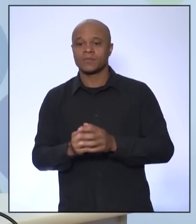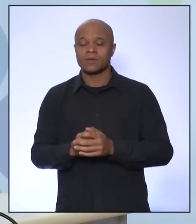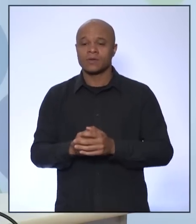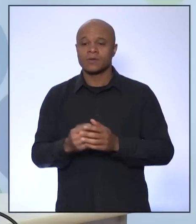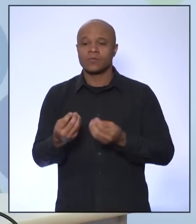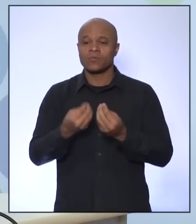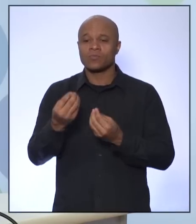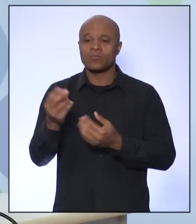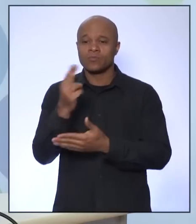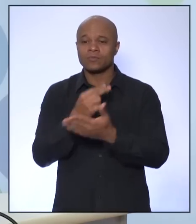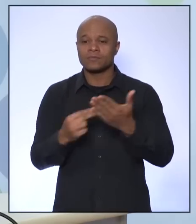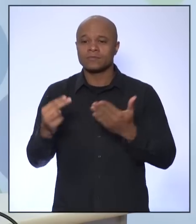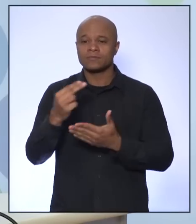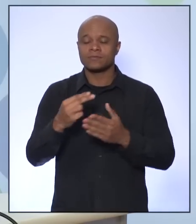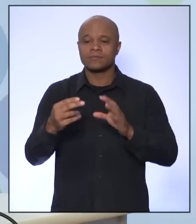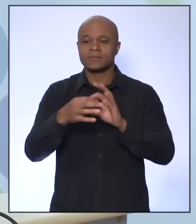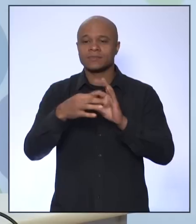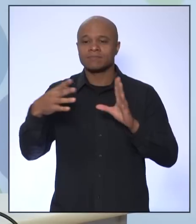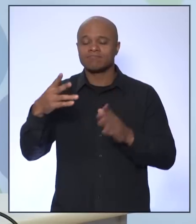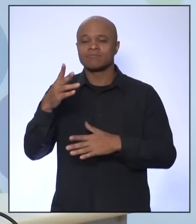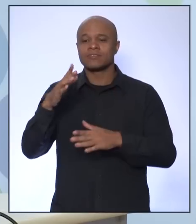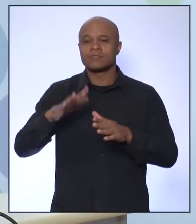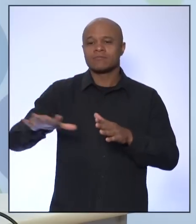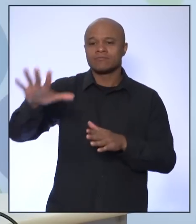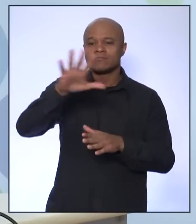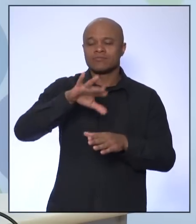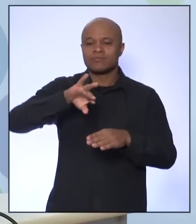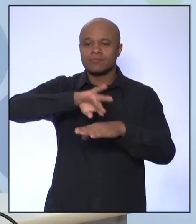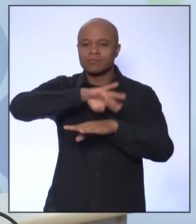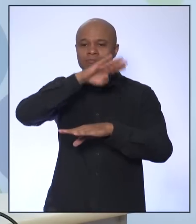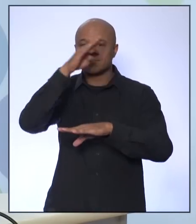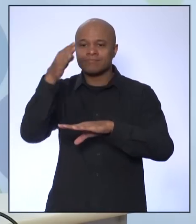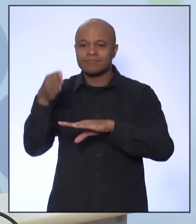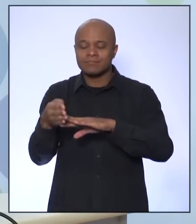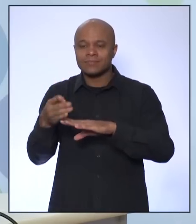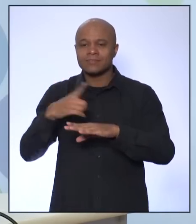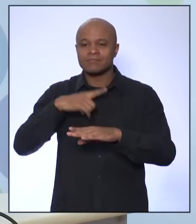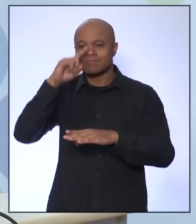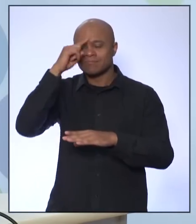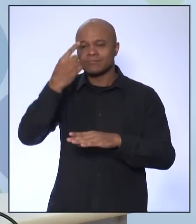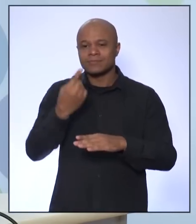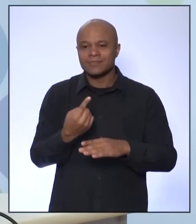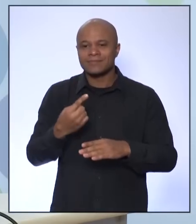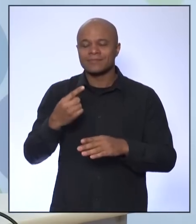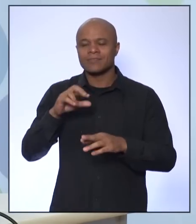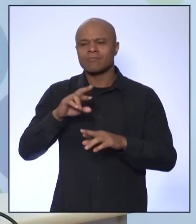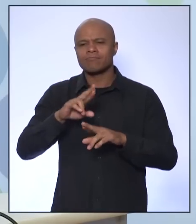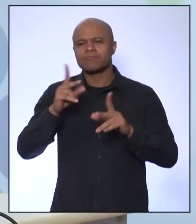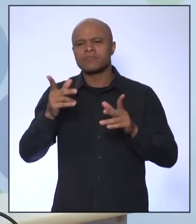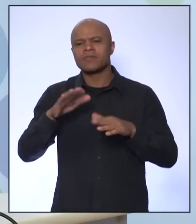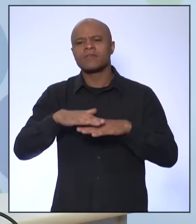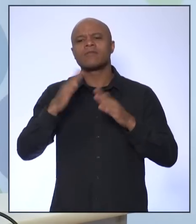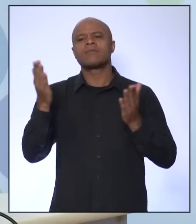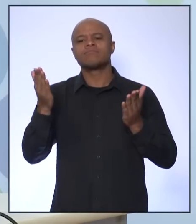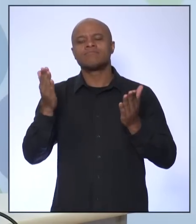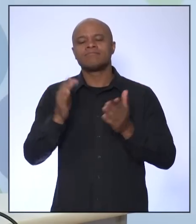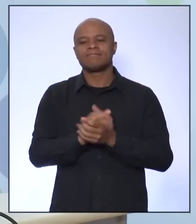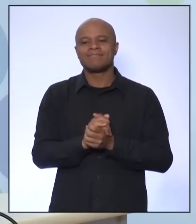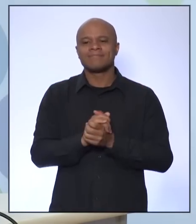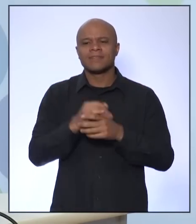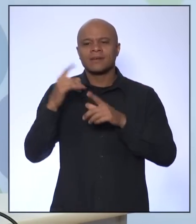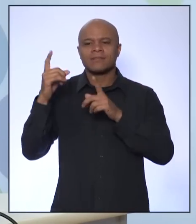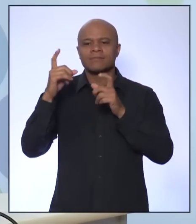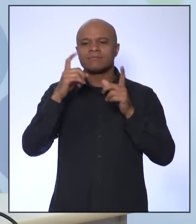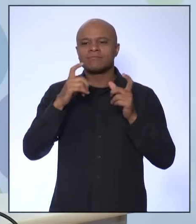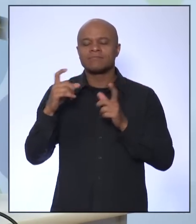que eles deixaram nas paredes das cavernas? Então, temos algumas dúvidas em relação ainda a essa diferenciação. E aí, fotografias